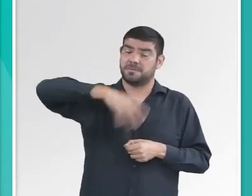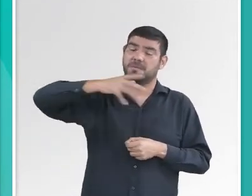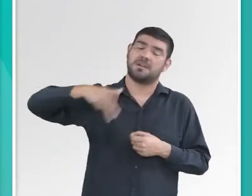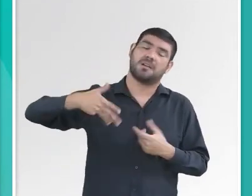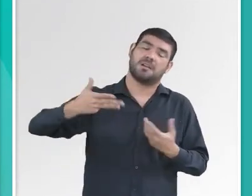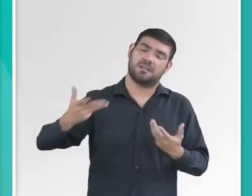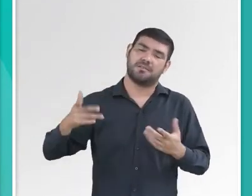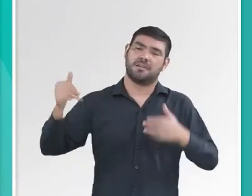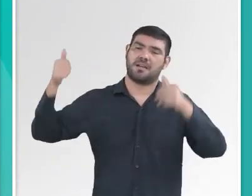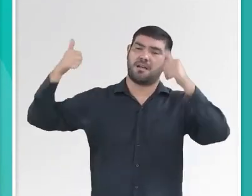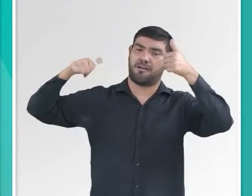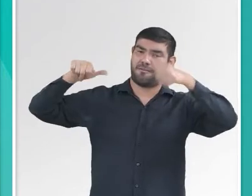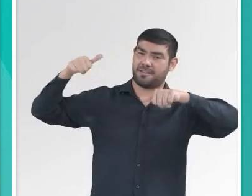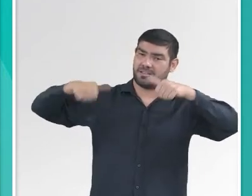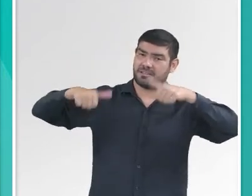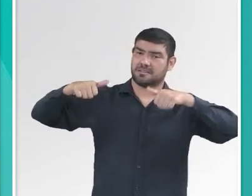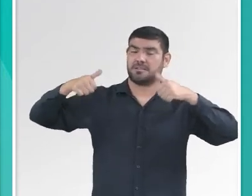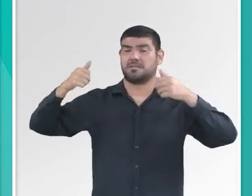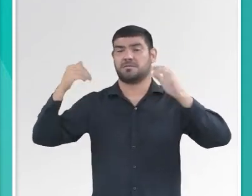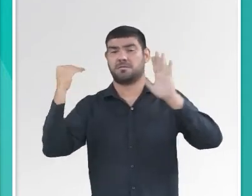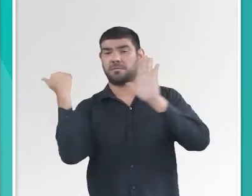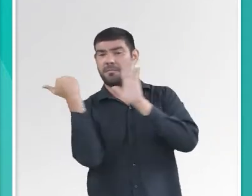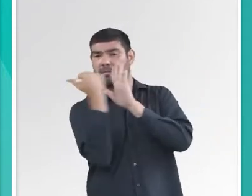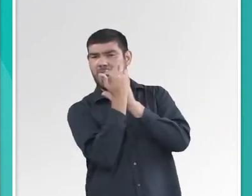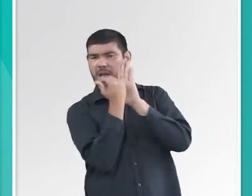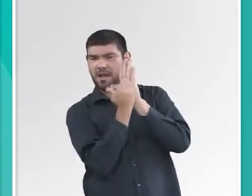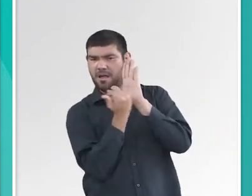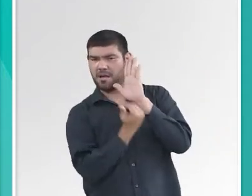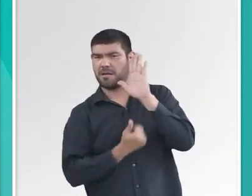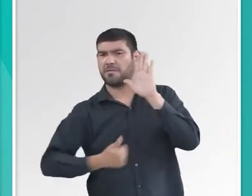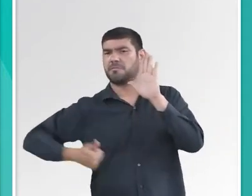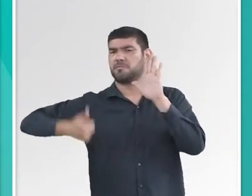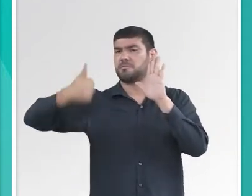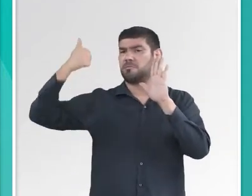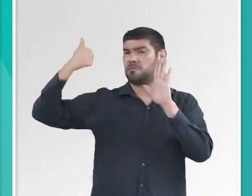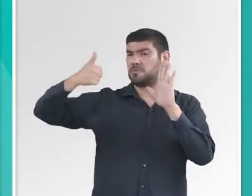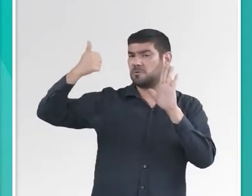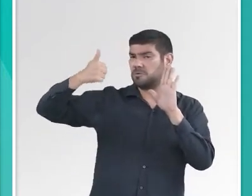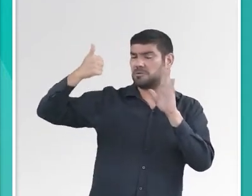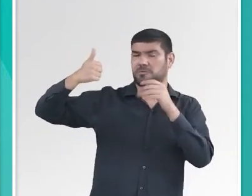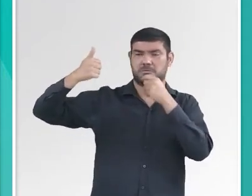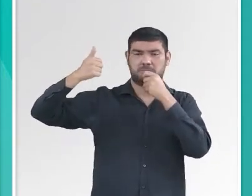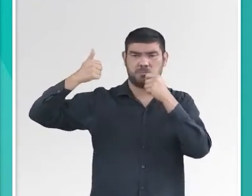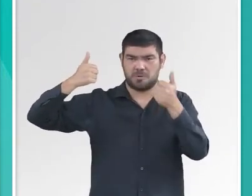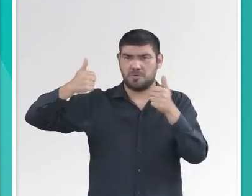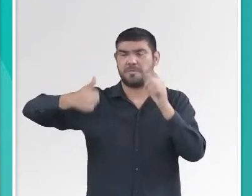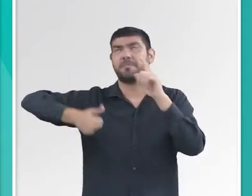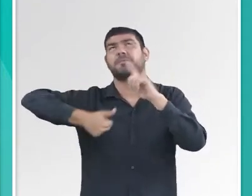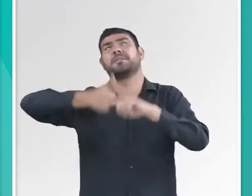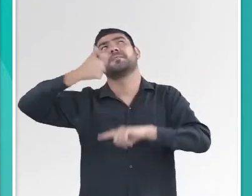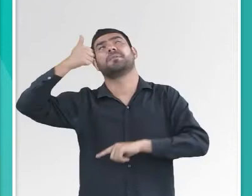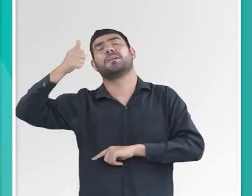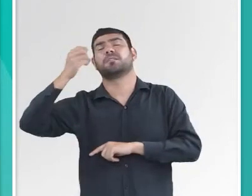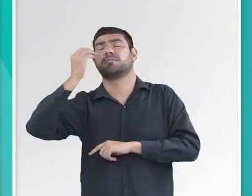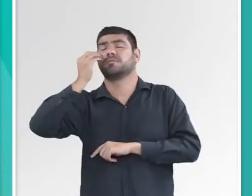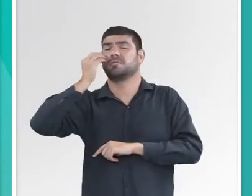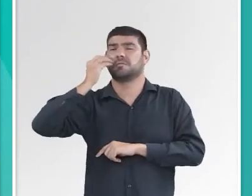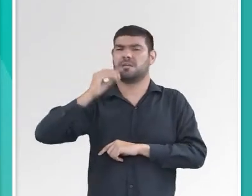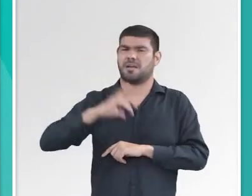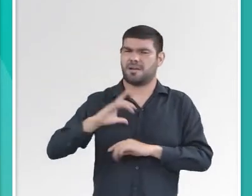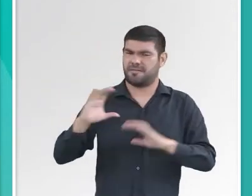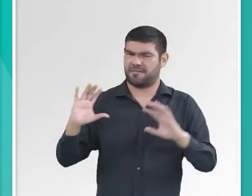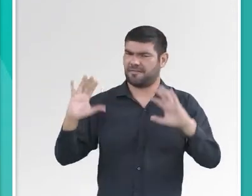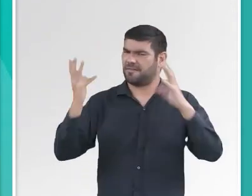a avaliação, ou seja, os pontos negativos. Pontos negativos não, pontos positivos. Primeiro, vamos observar a festa